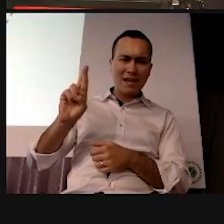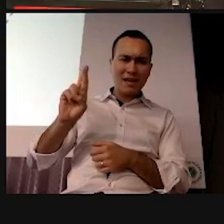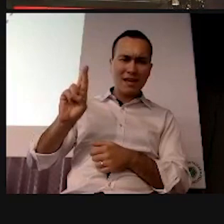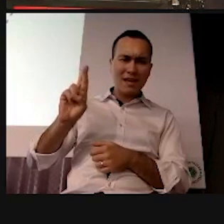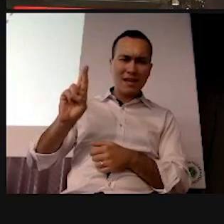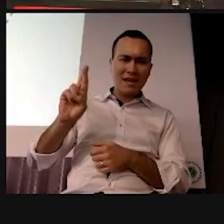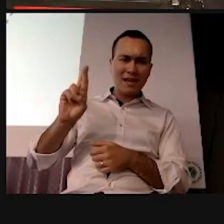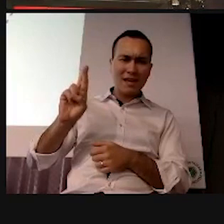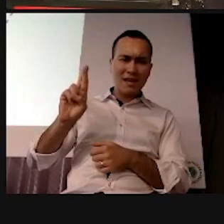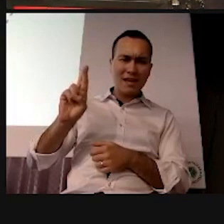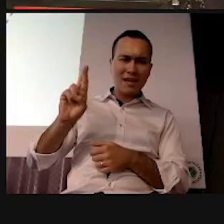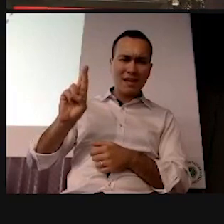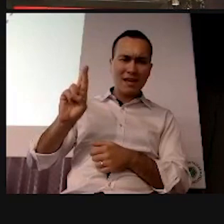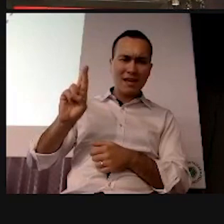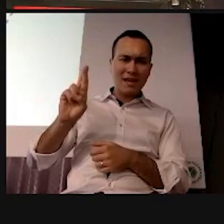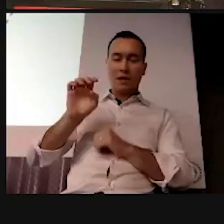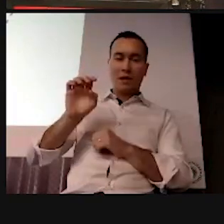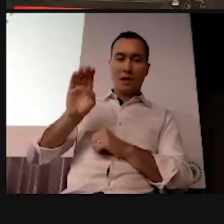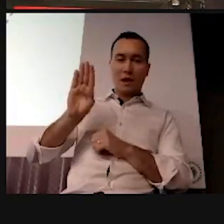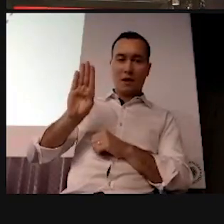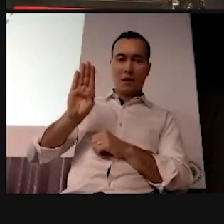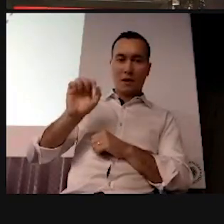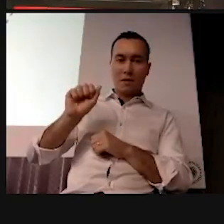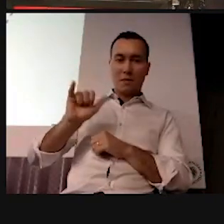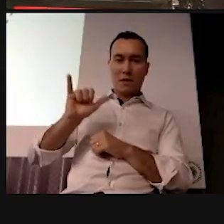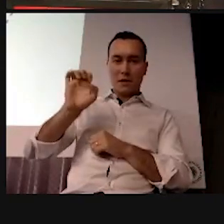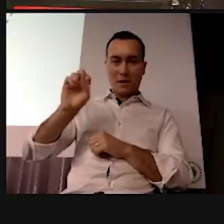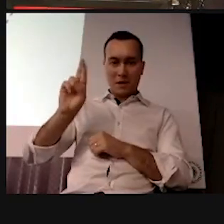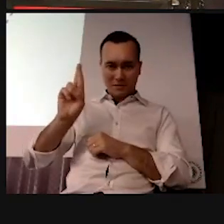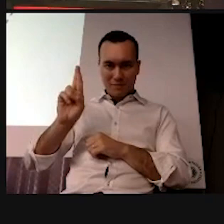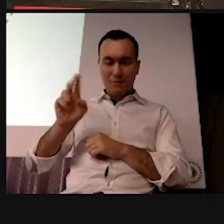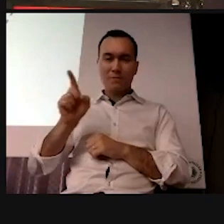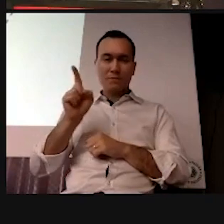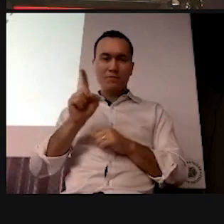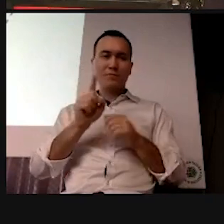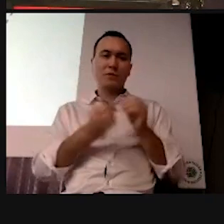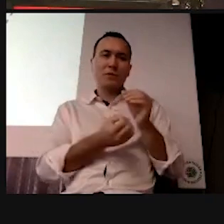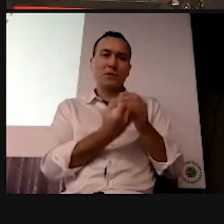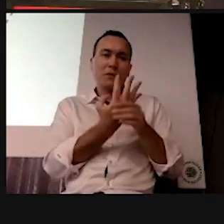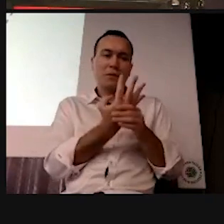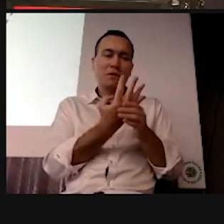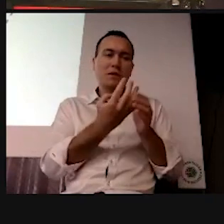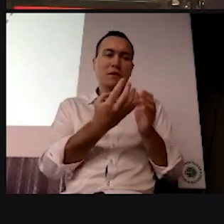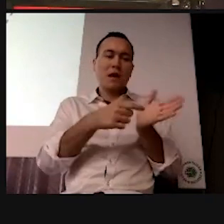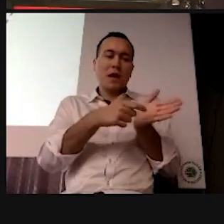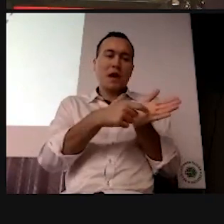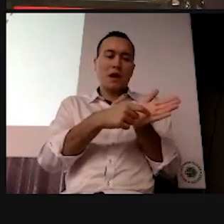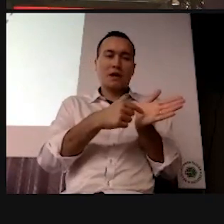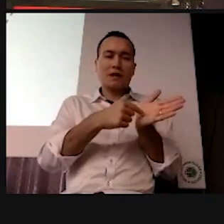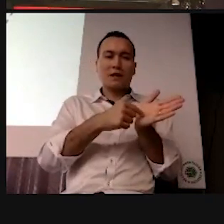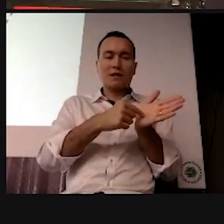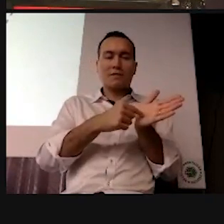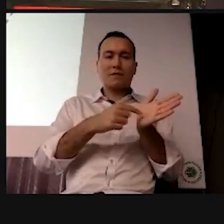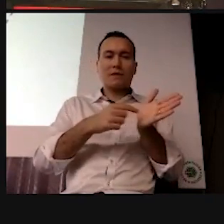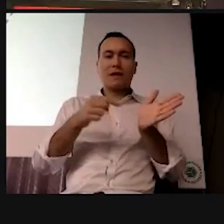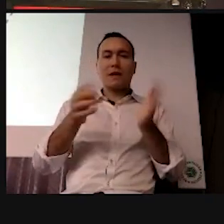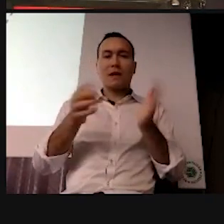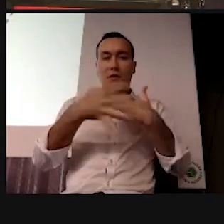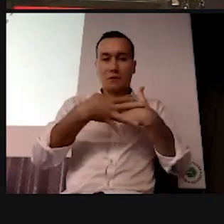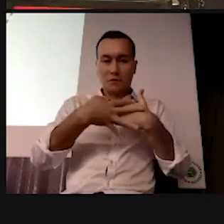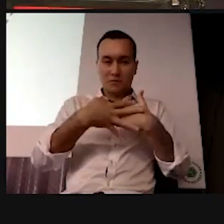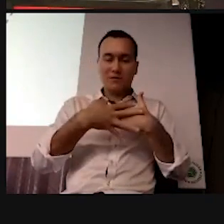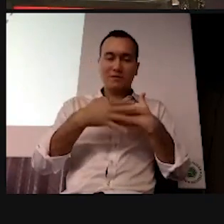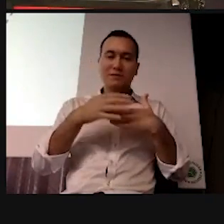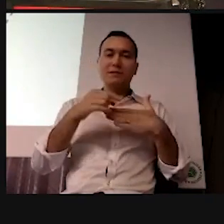Honeycomb Talent Acquisition, que é um framework que são colmeias de temas que uma pessoa que trabalha com Talent Acquisition, que trabalha com